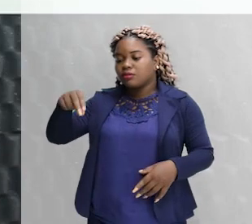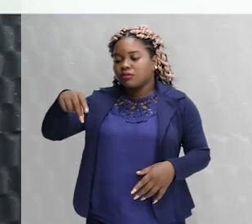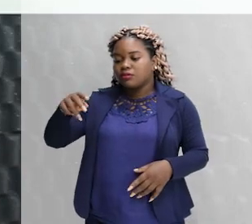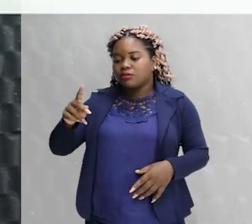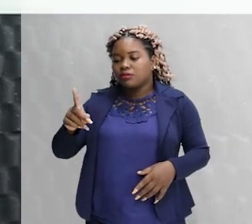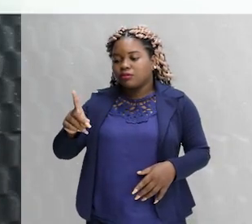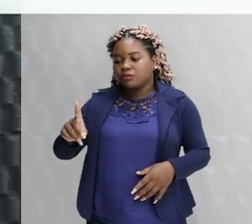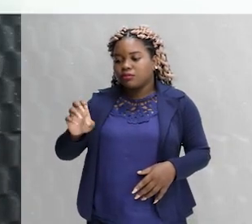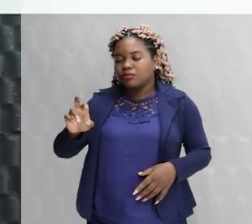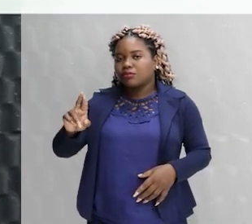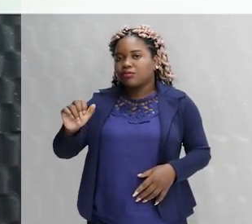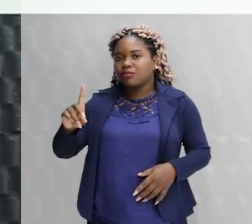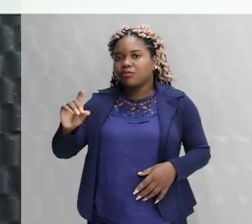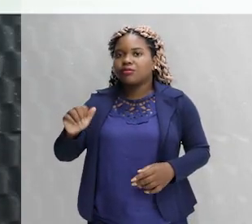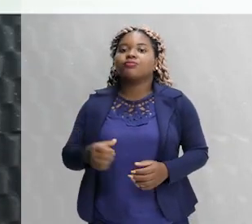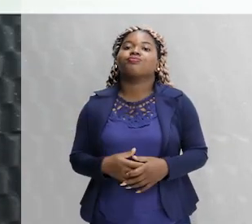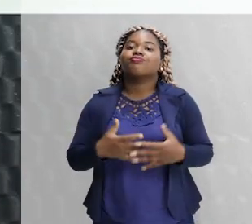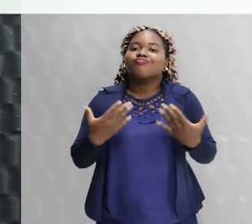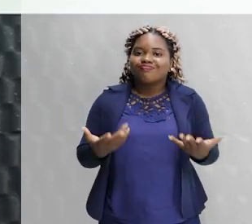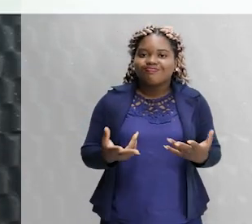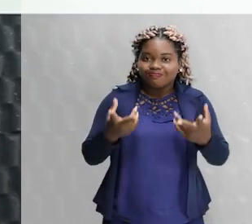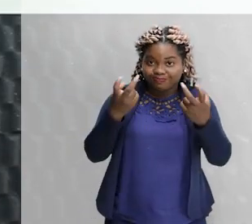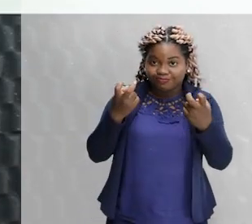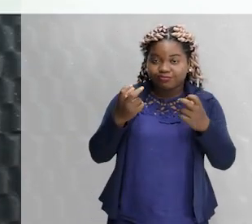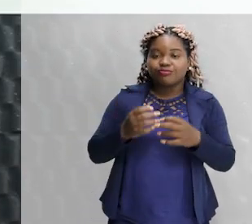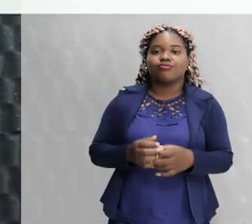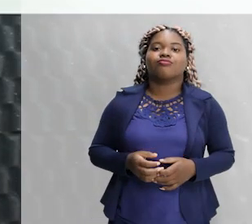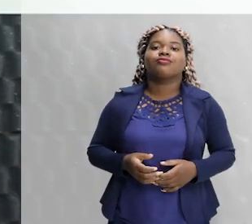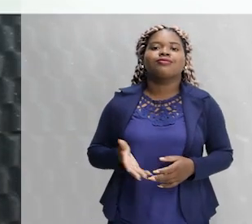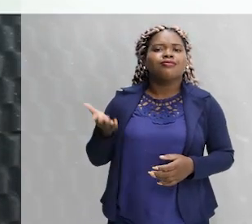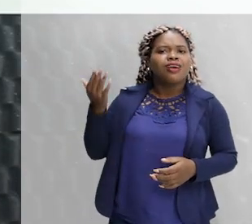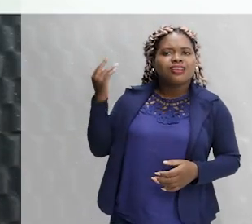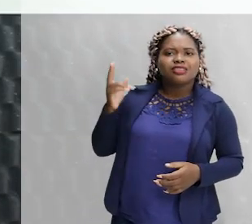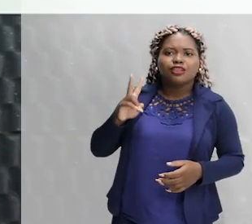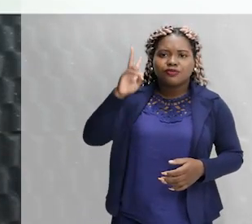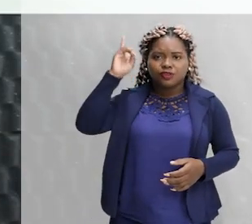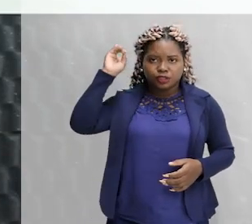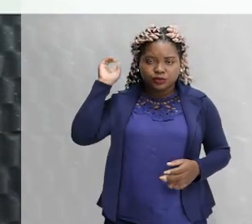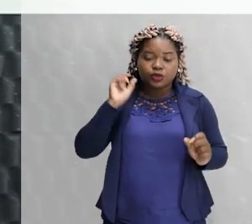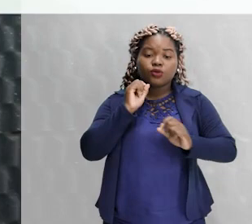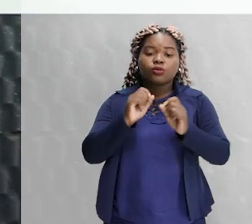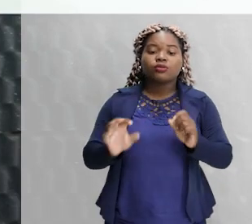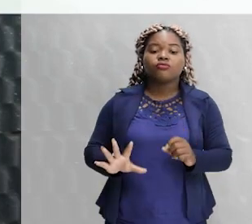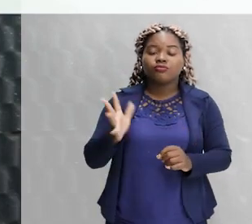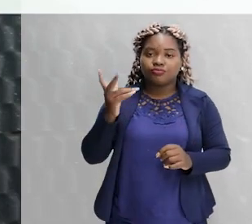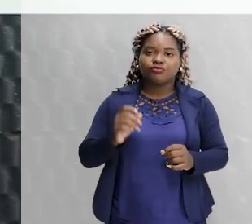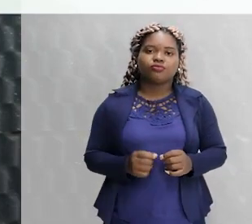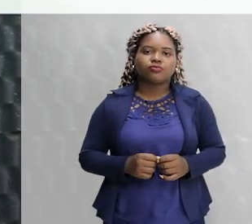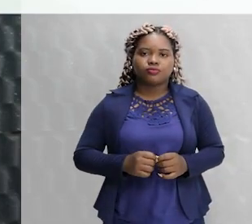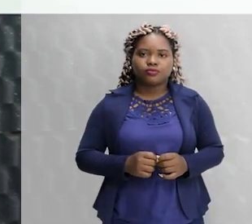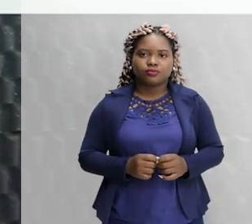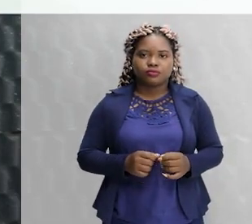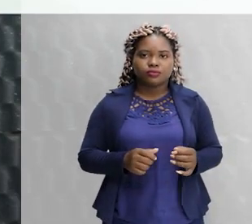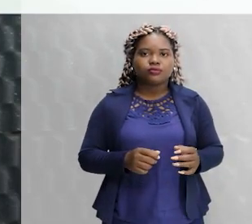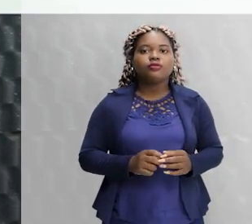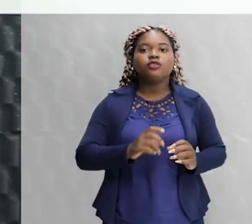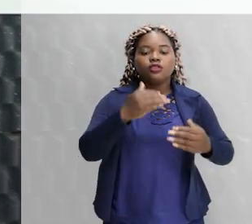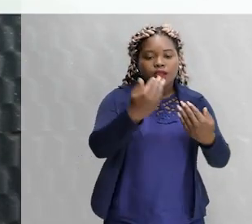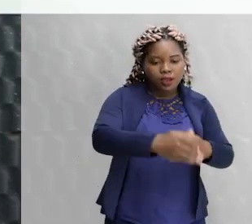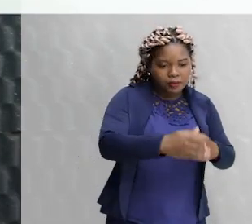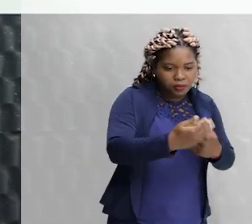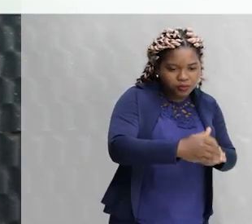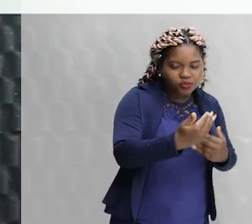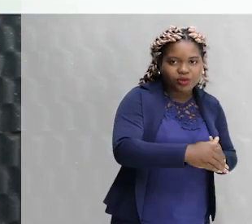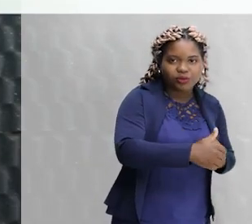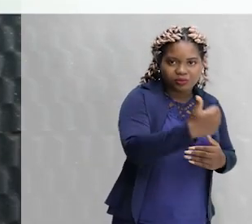nos vestibulares, o que que acontecia? Tá? Você fazia a prova na primeira etapa, né? Por